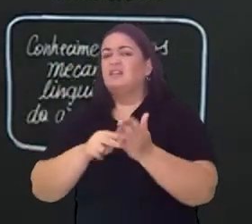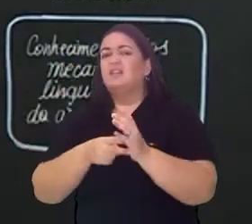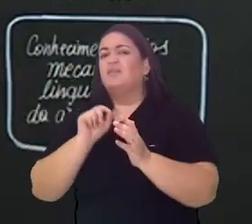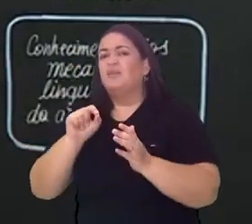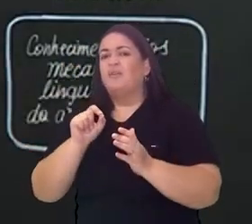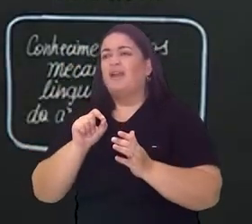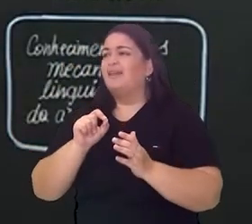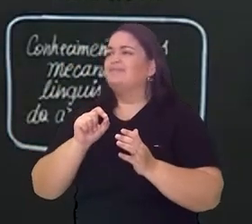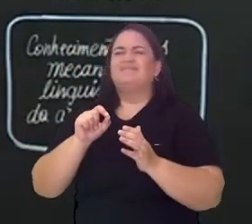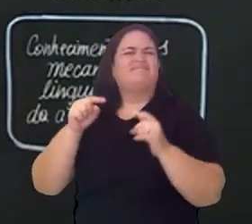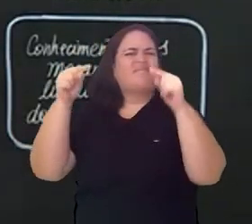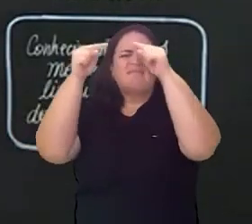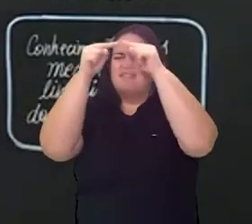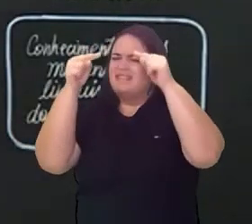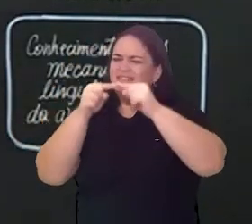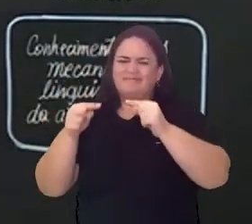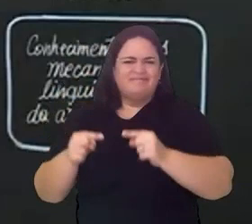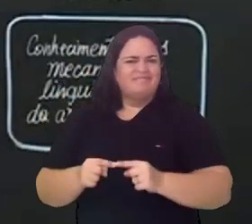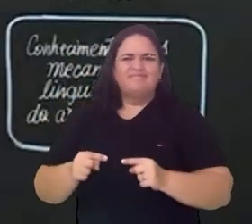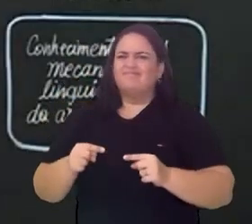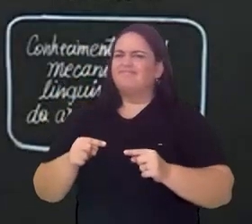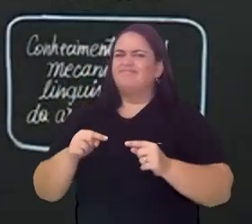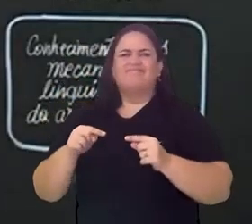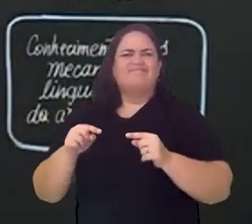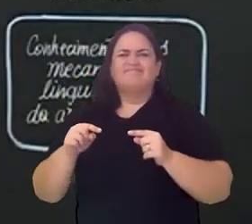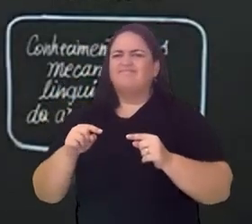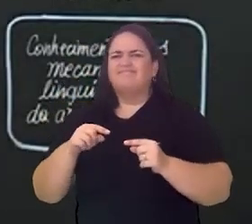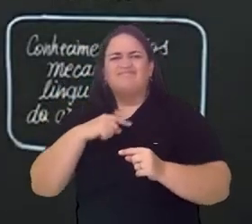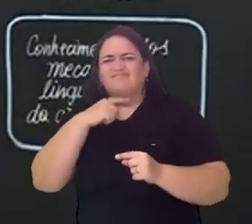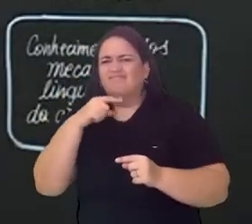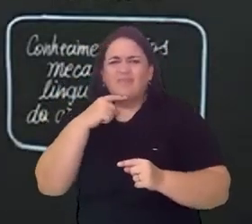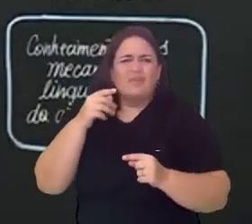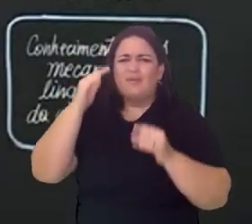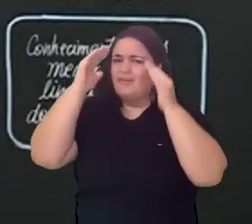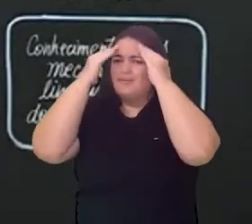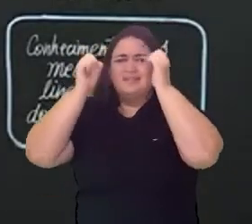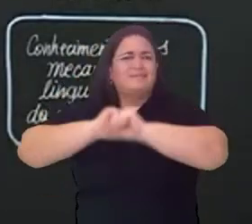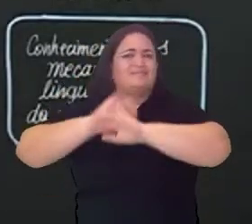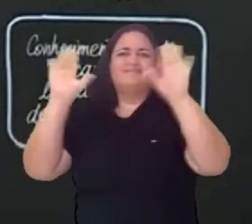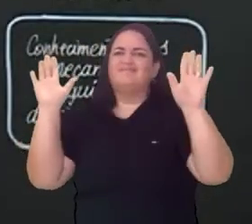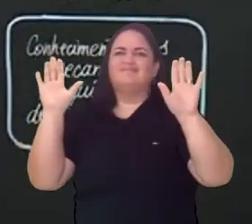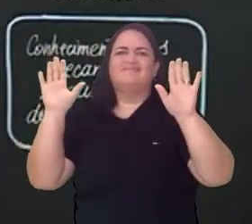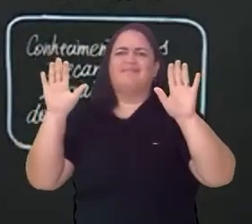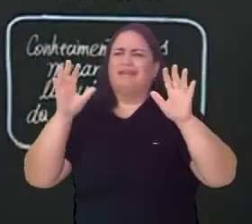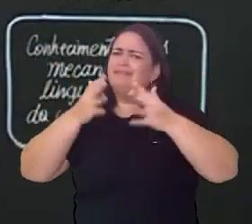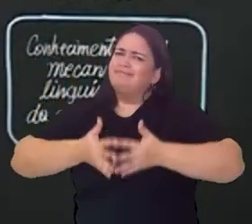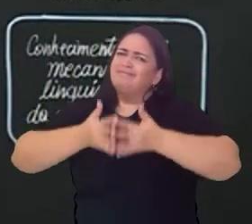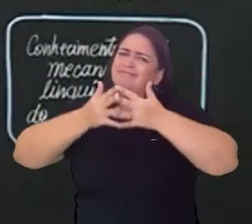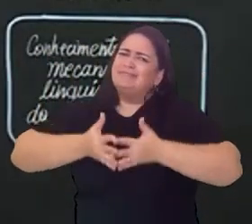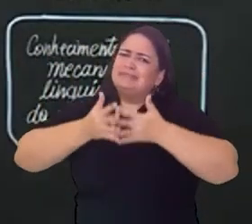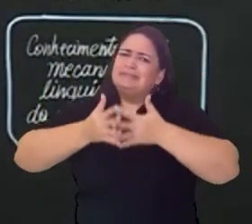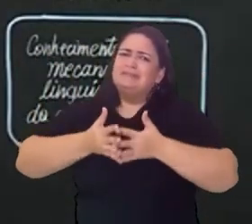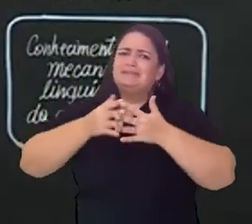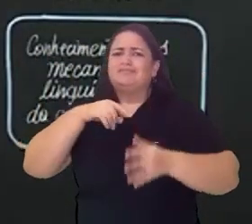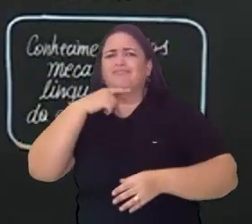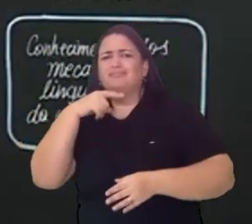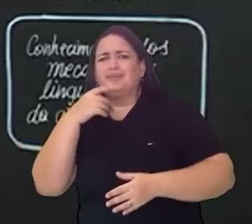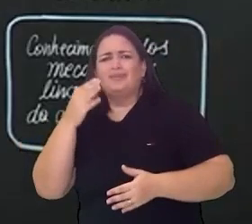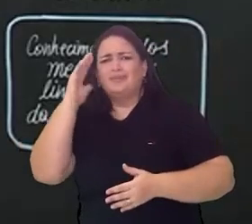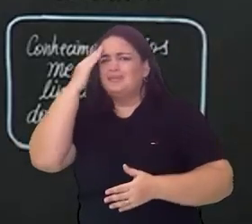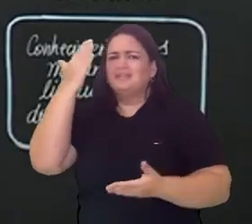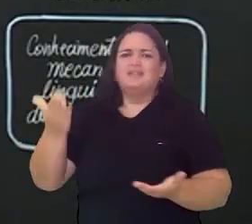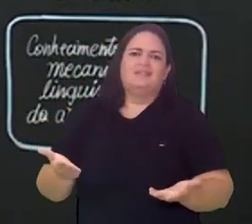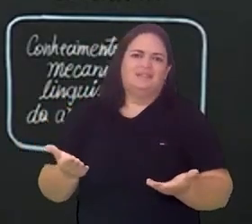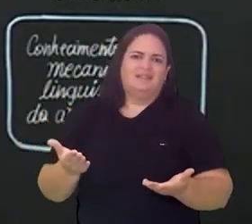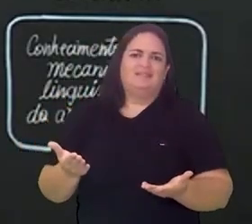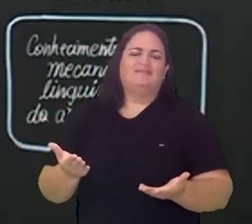ideias, não está com muito sentido, ou seja, alguma coisa aí não ficou muito clara, tem uma confusão, eu não estou conseguindo compreender o que